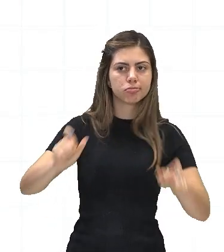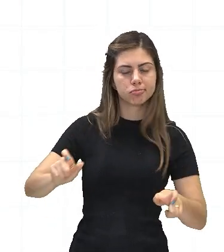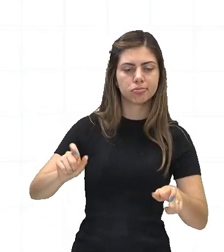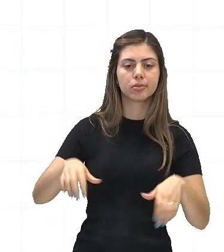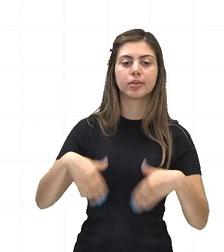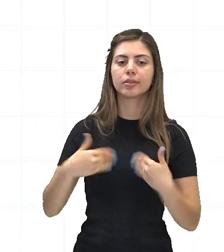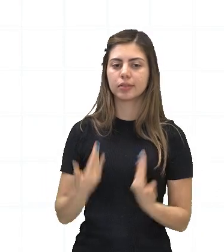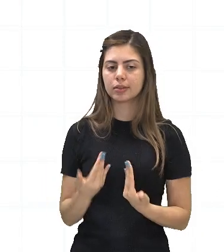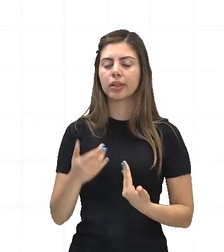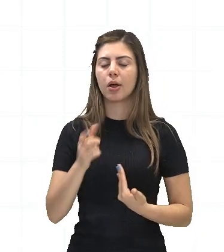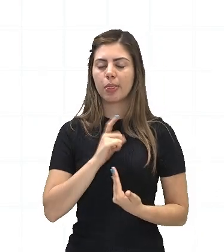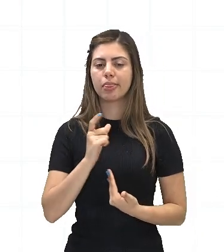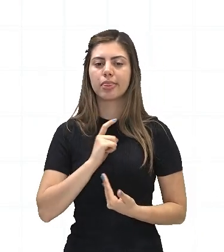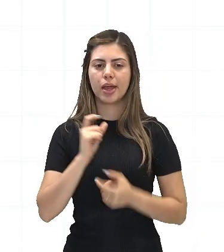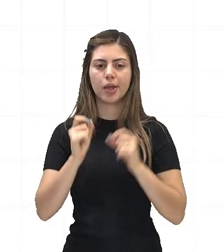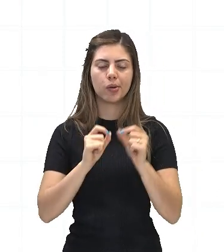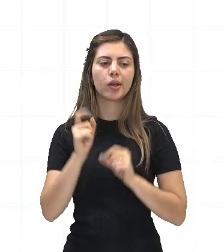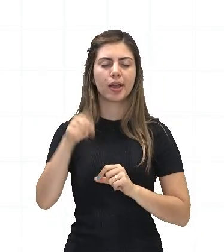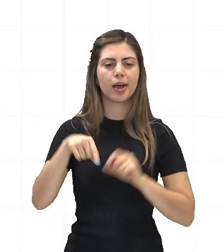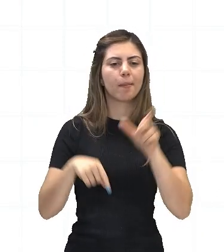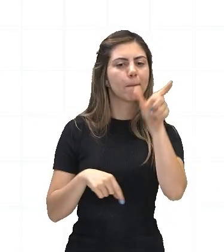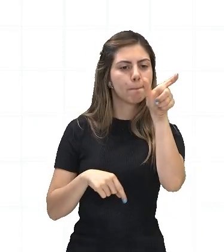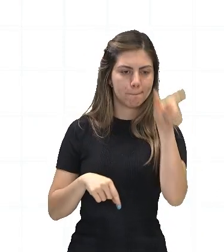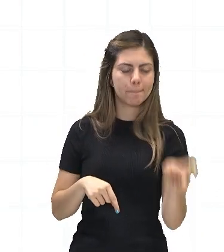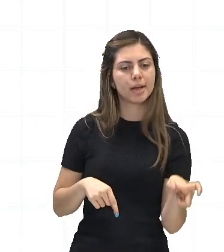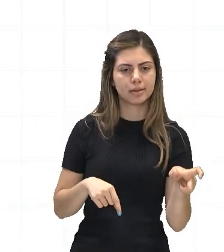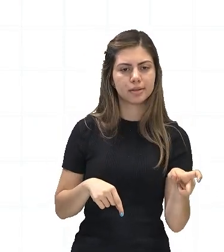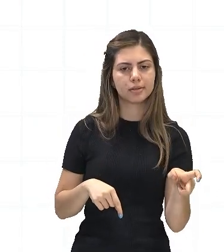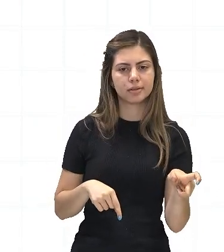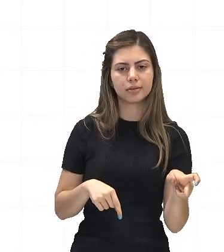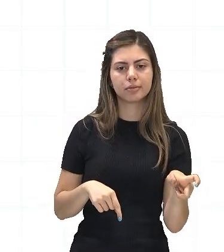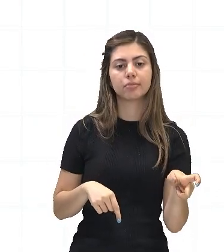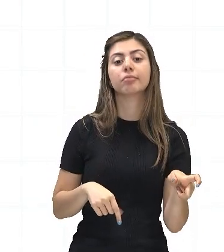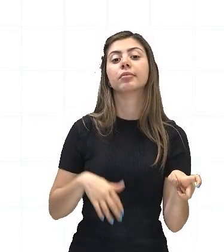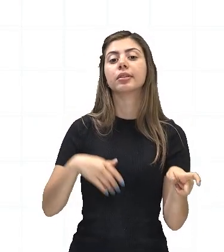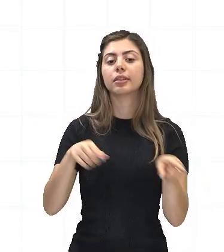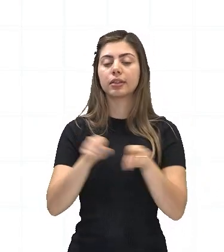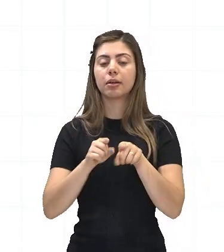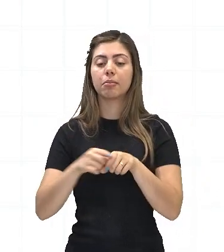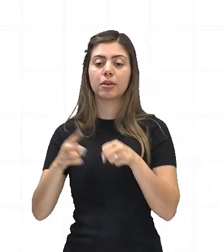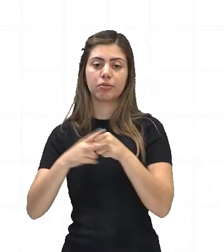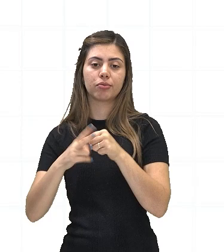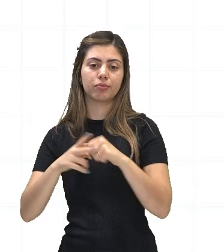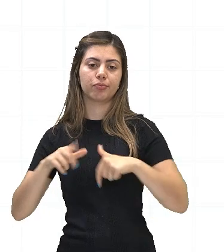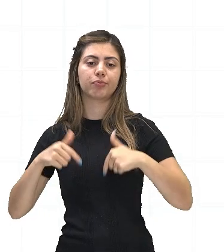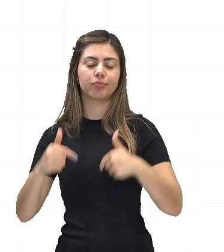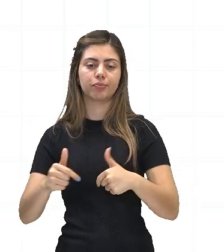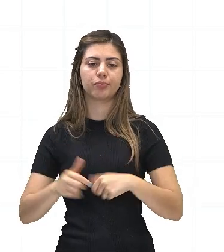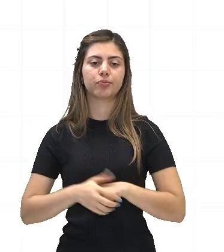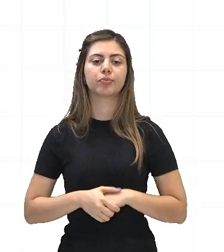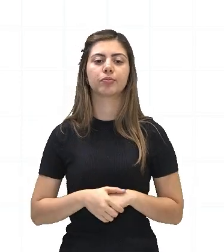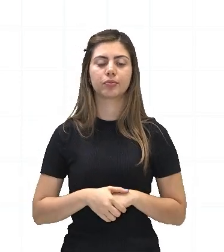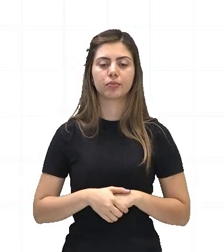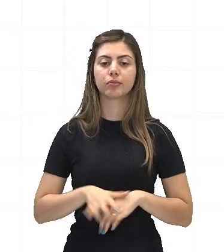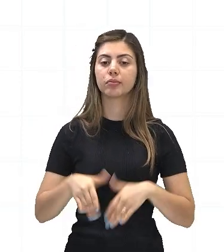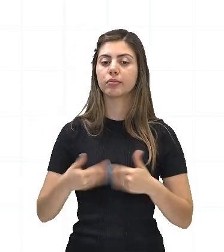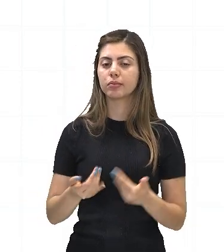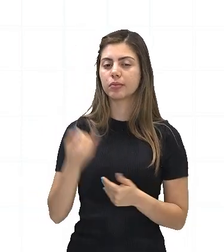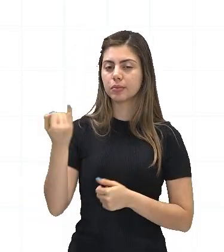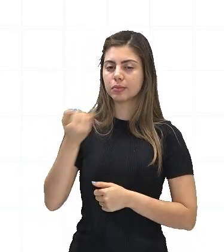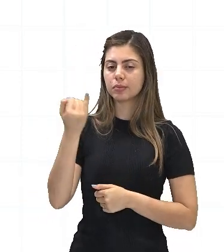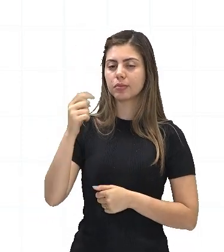há sim essa estreita relação entre o sujeito e o verbo de uma oração. E é importante que